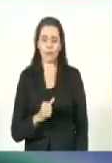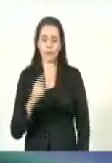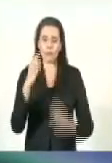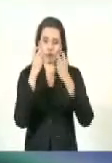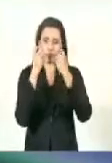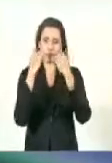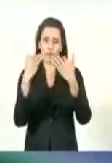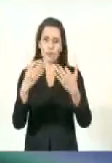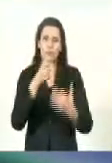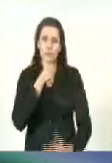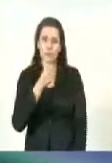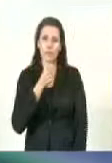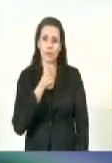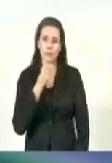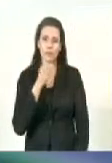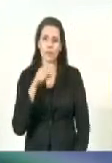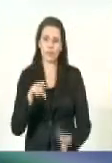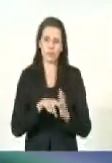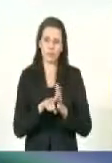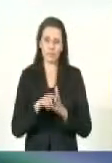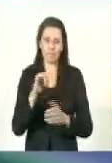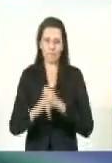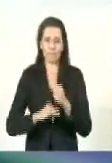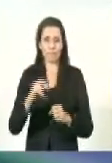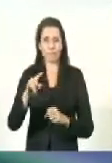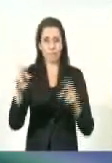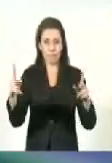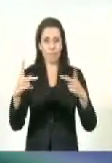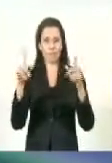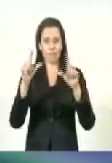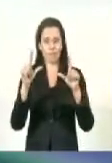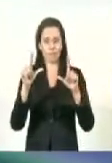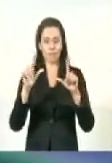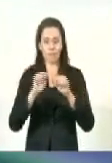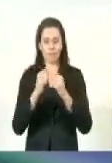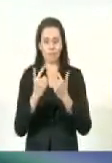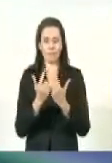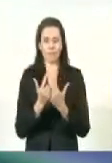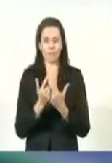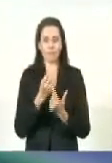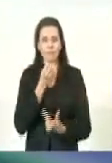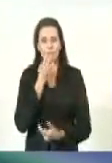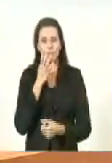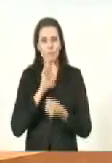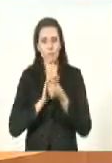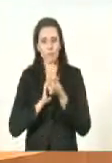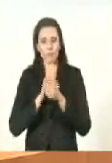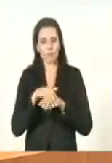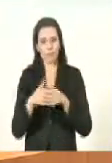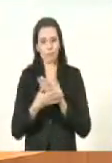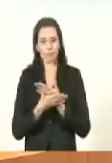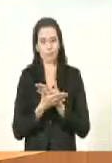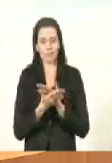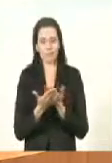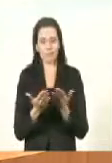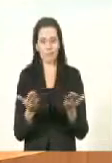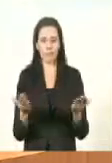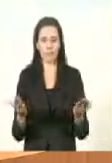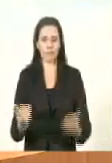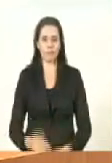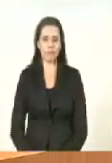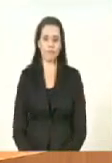imprensa, internautas, telespectadores da TV Assembleia, a todos, meu boa noite. Senhoras e